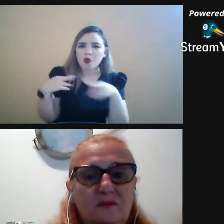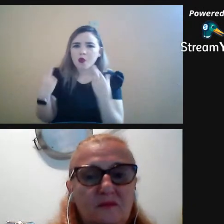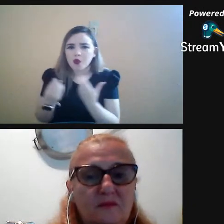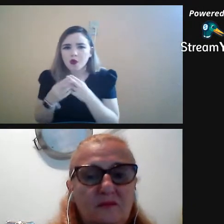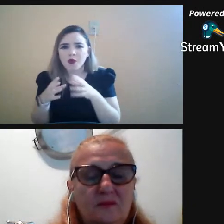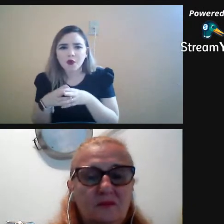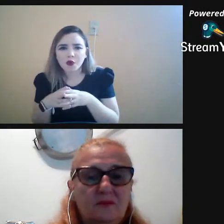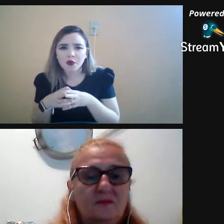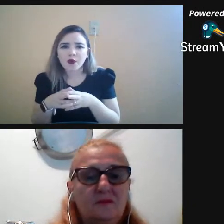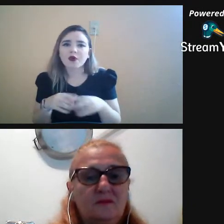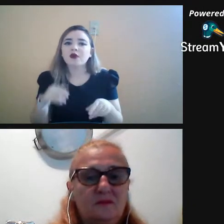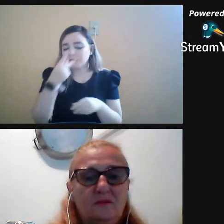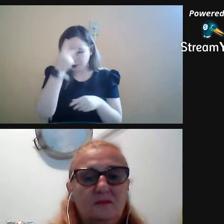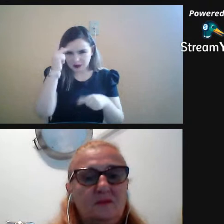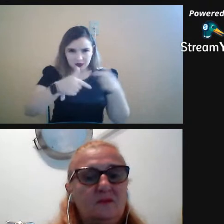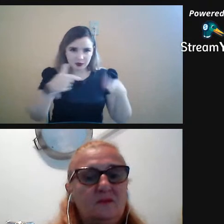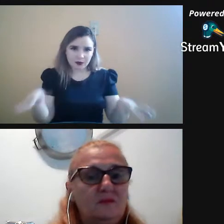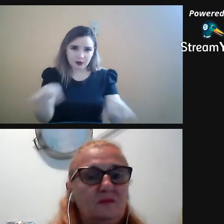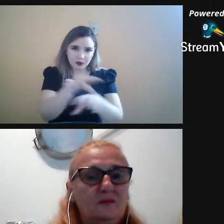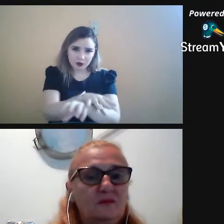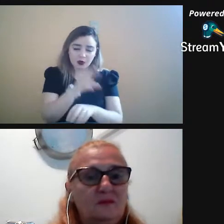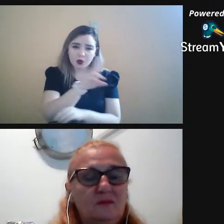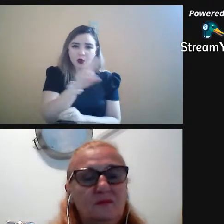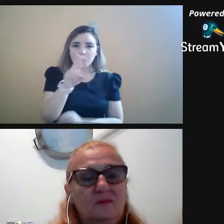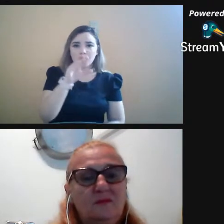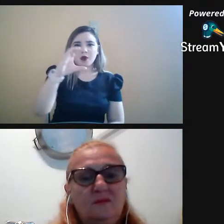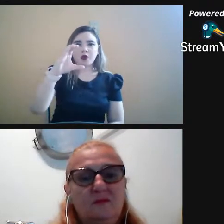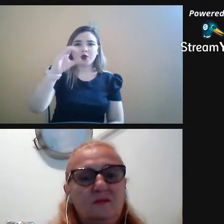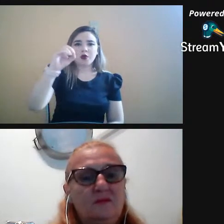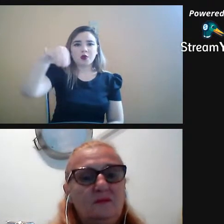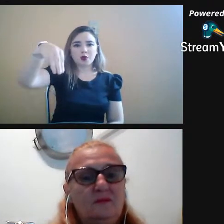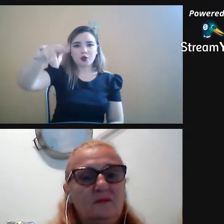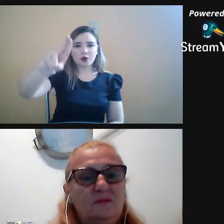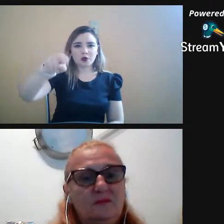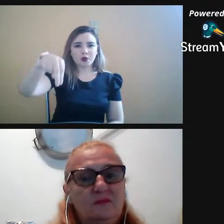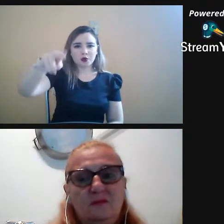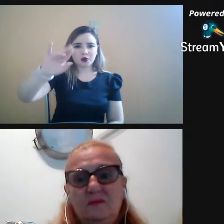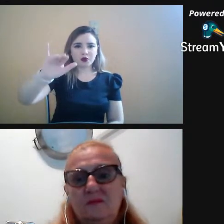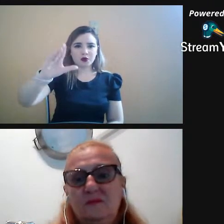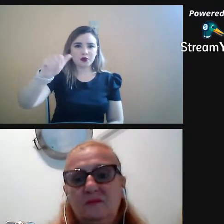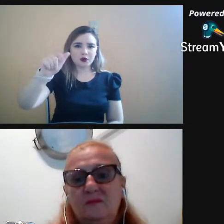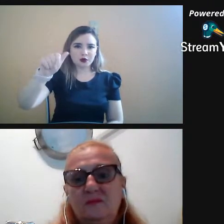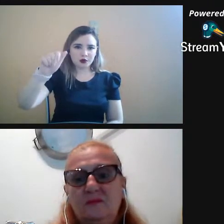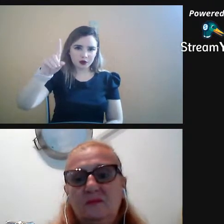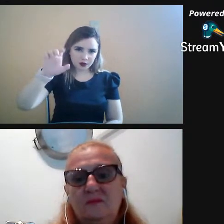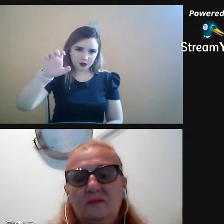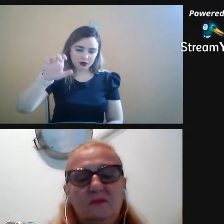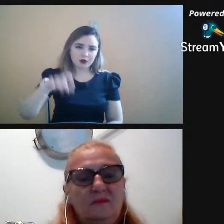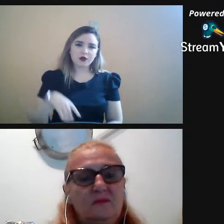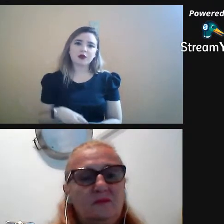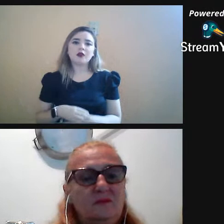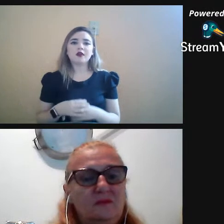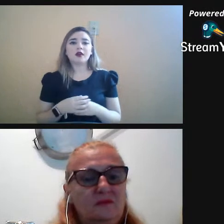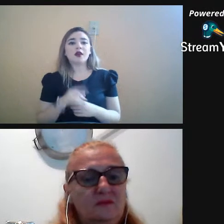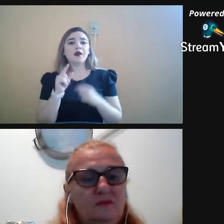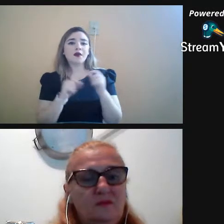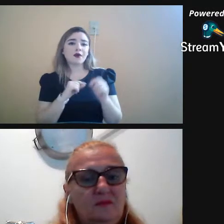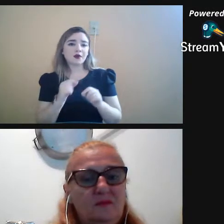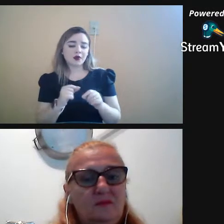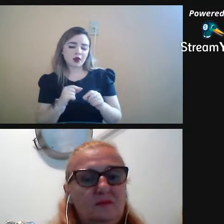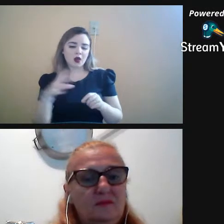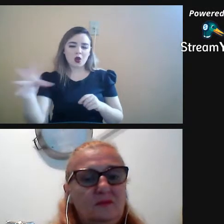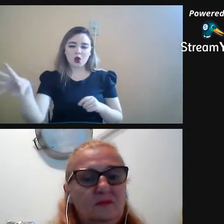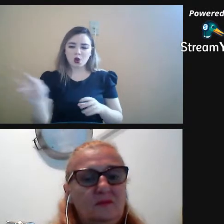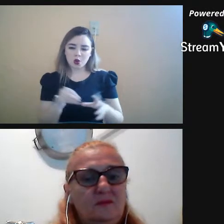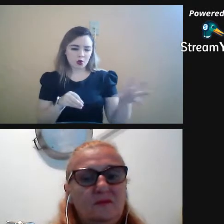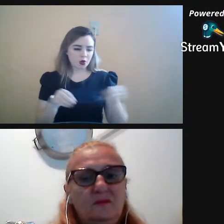ecologistas chamam de comunidade. Então, o que é uma comunidade? É um grupo de várias populações.